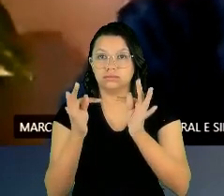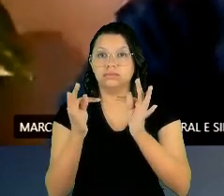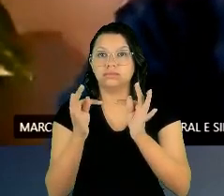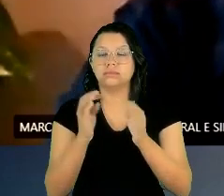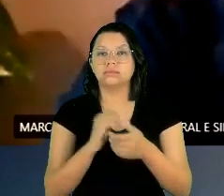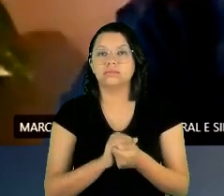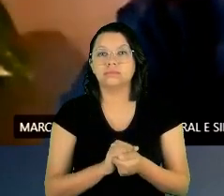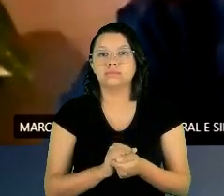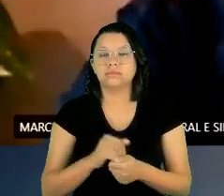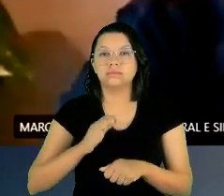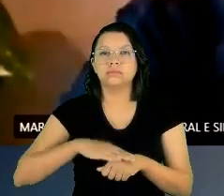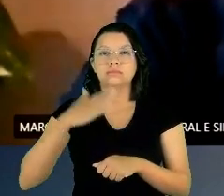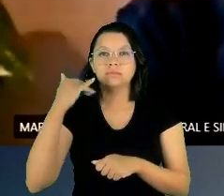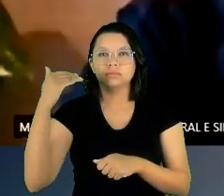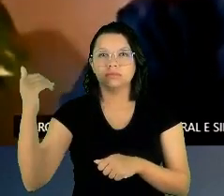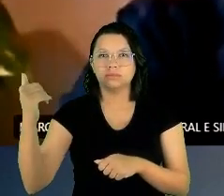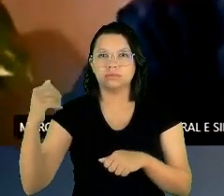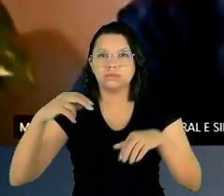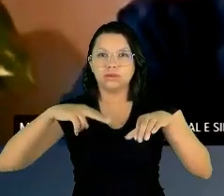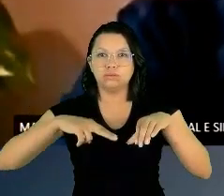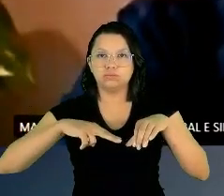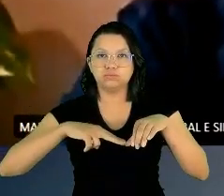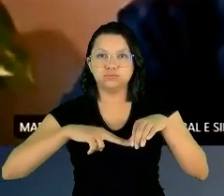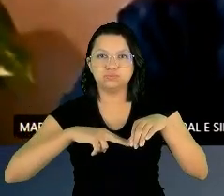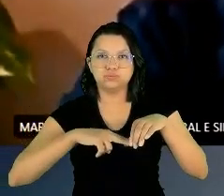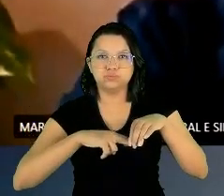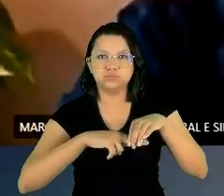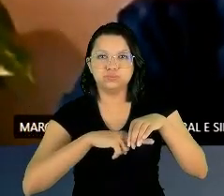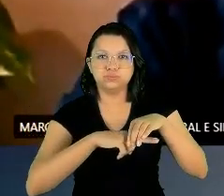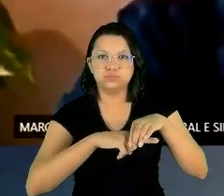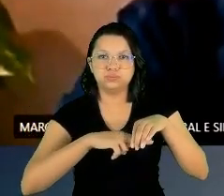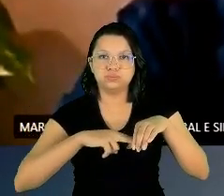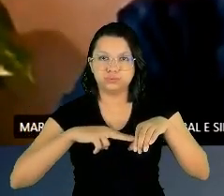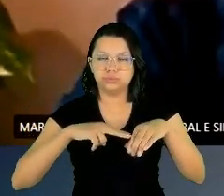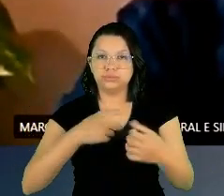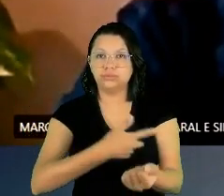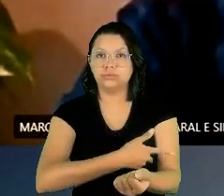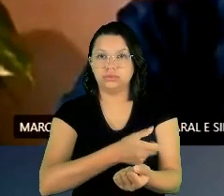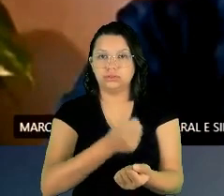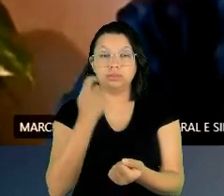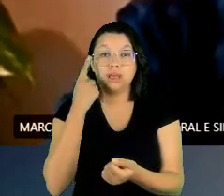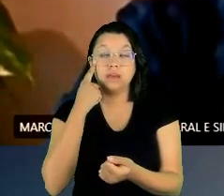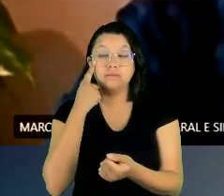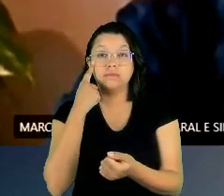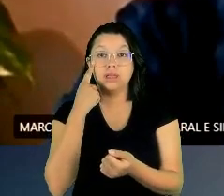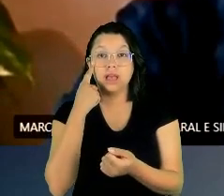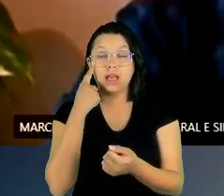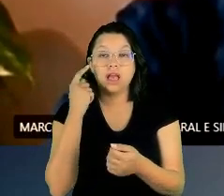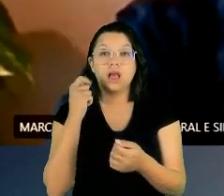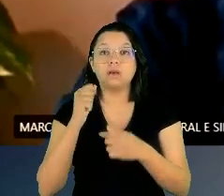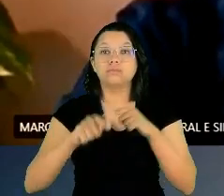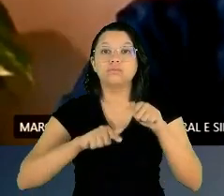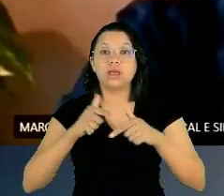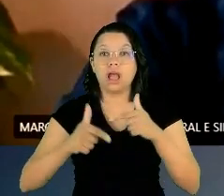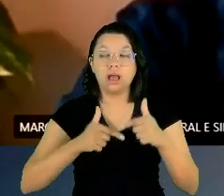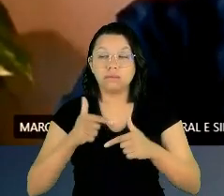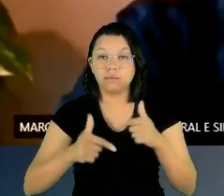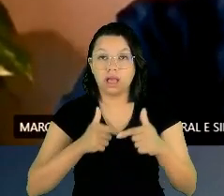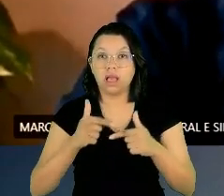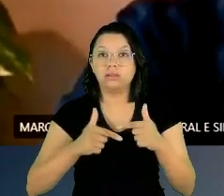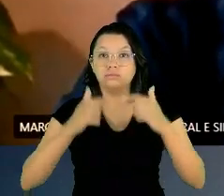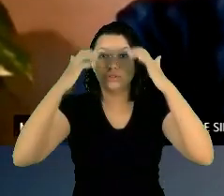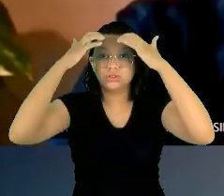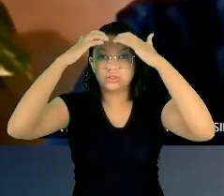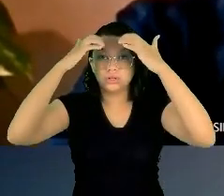novas tecnologias. A mais famosa é a ressonância magnética funcional, né, que a gente vê a atividade cerebral pelo fluxo